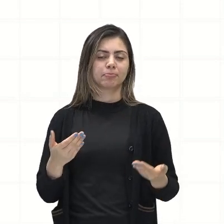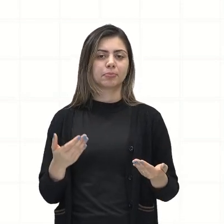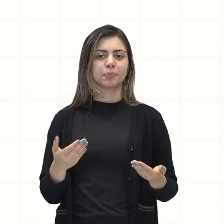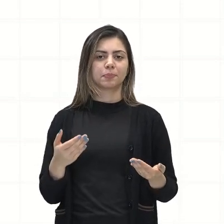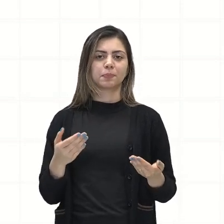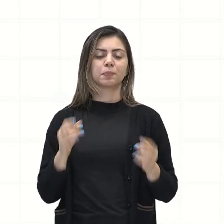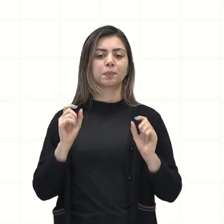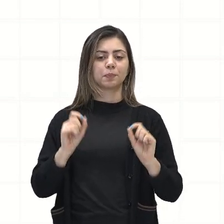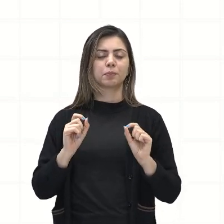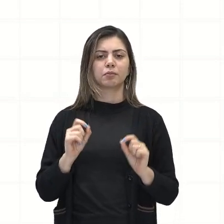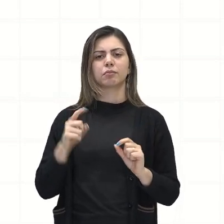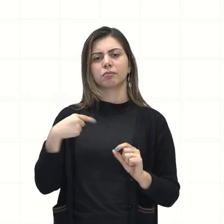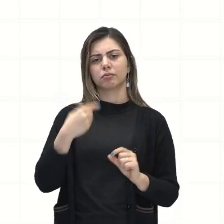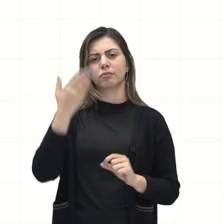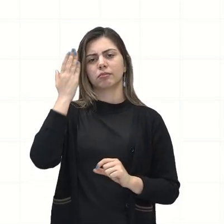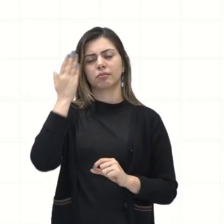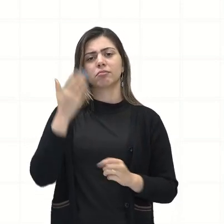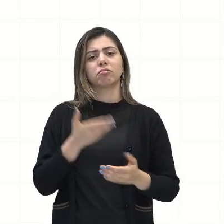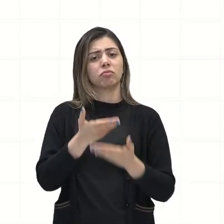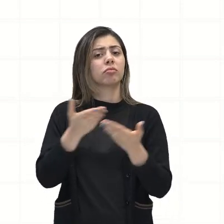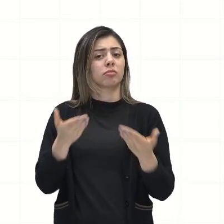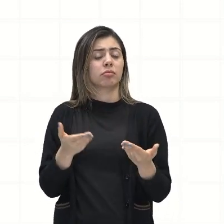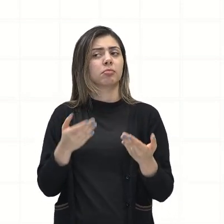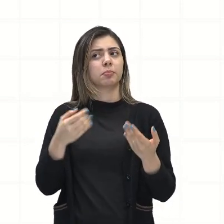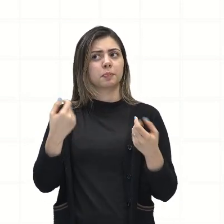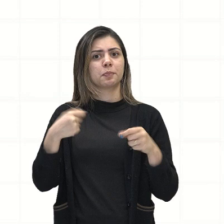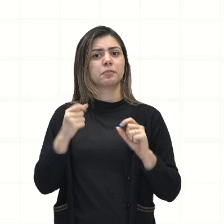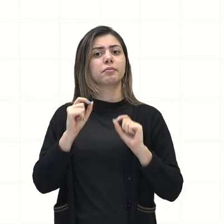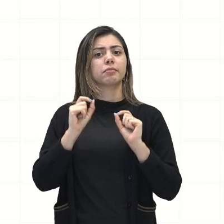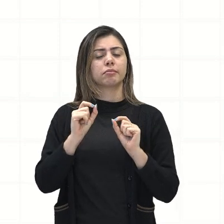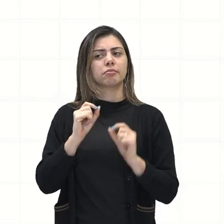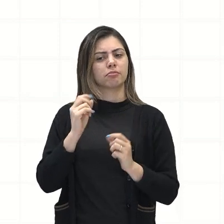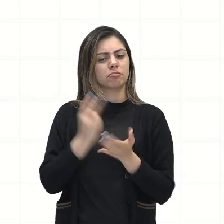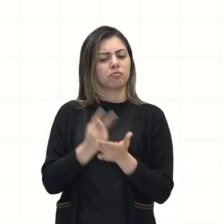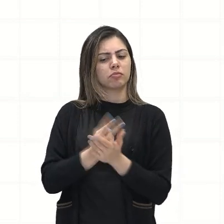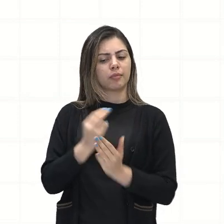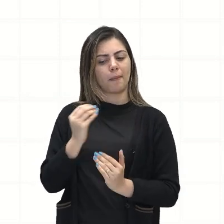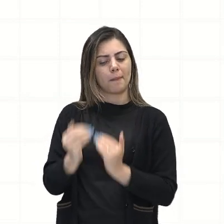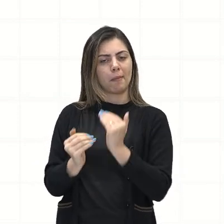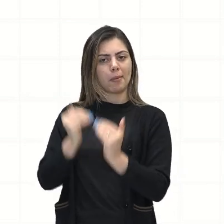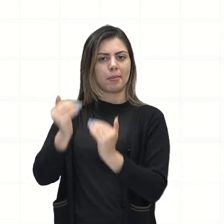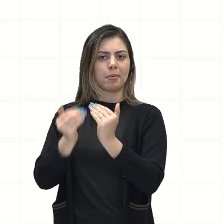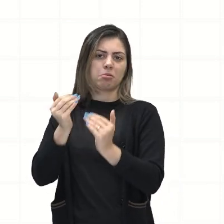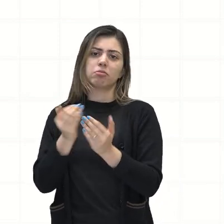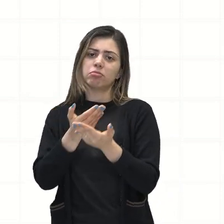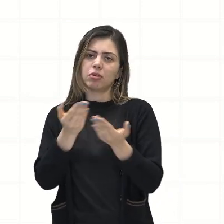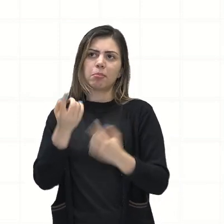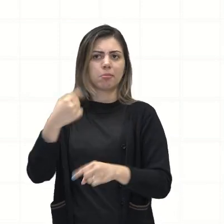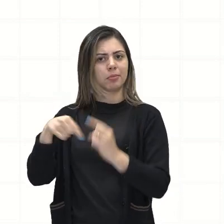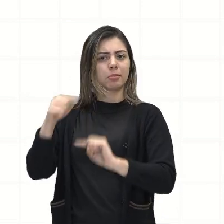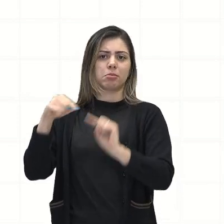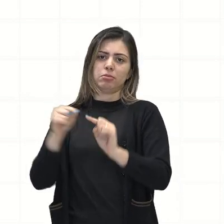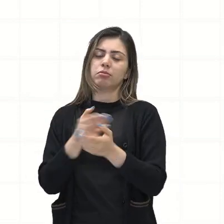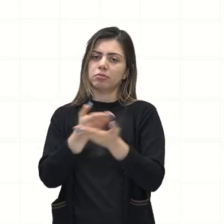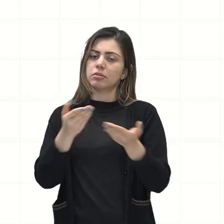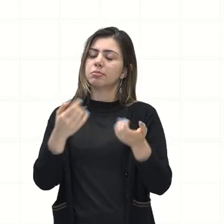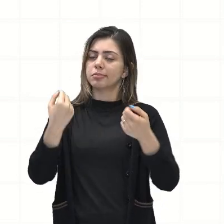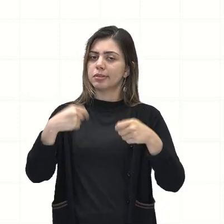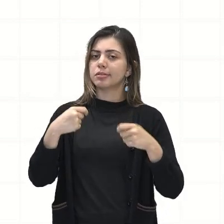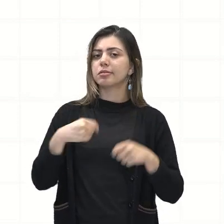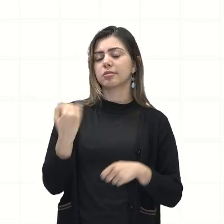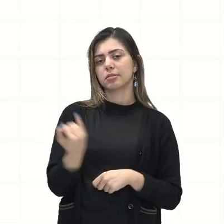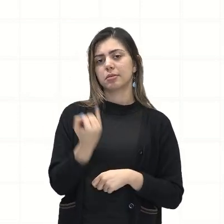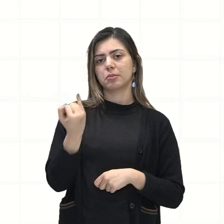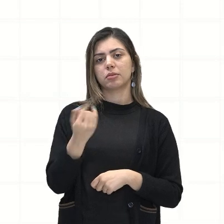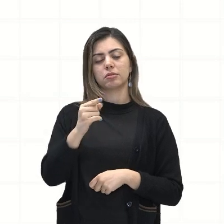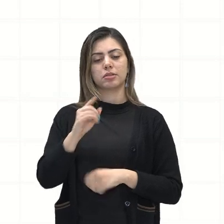é claro que você precisa ascender, né? Você precisa buscar, né, o melhor